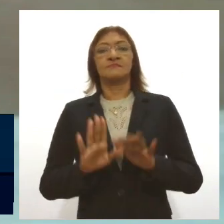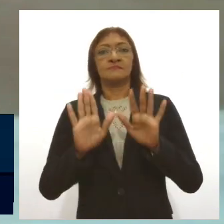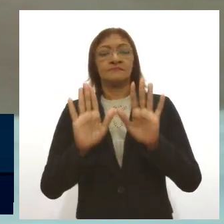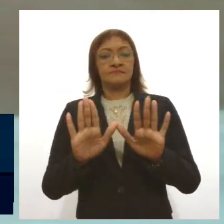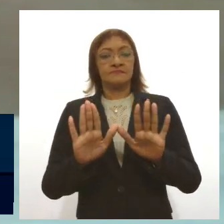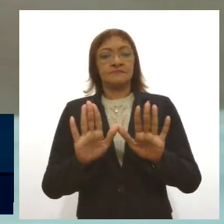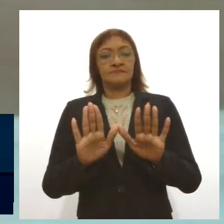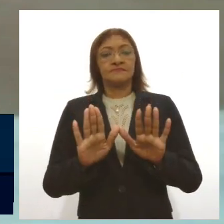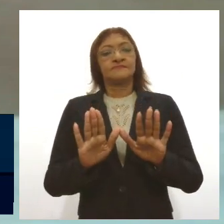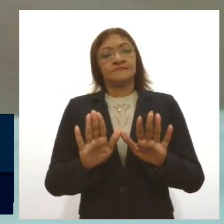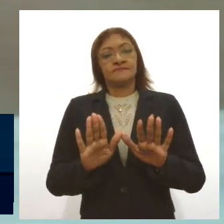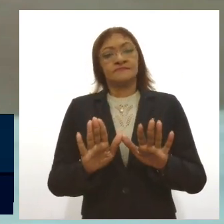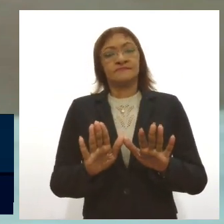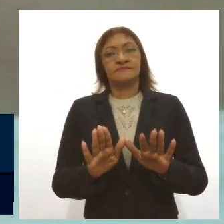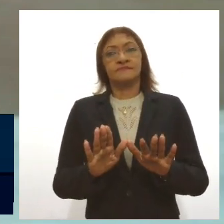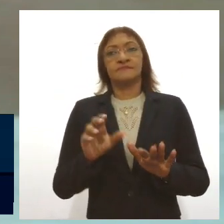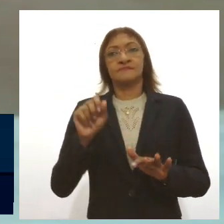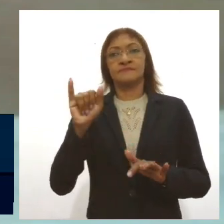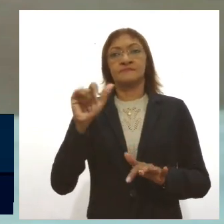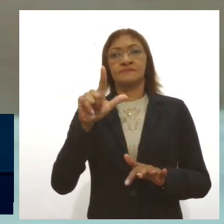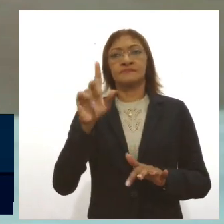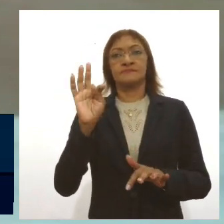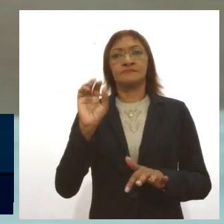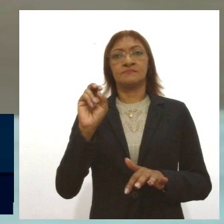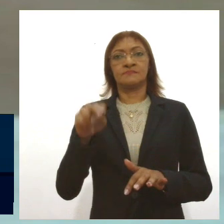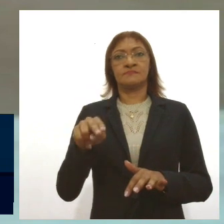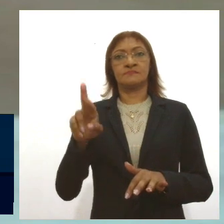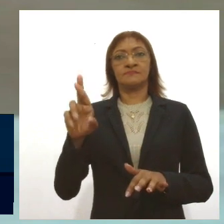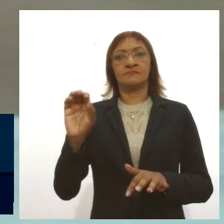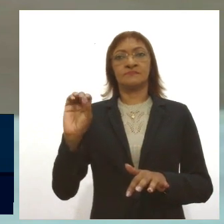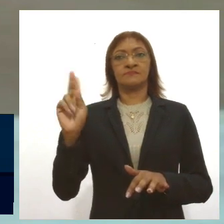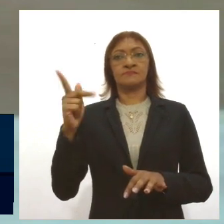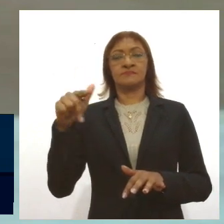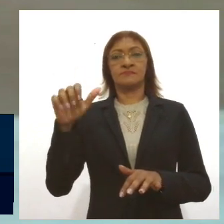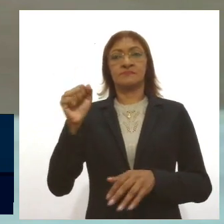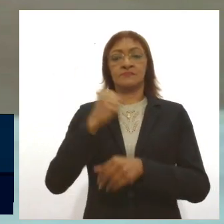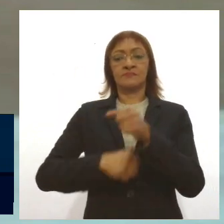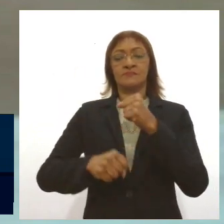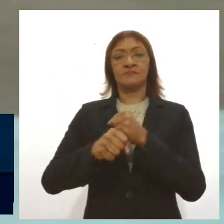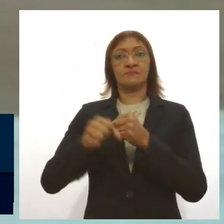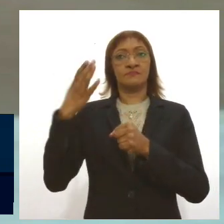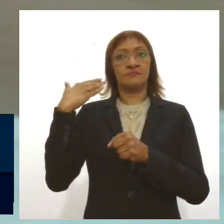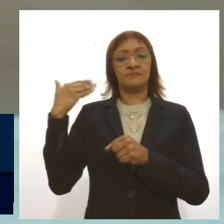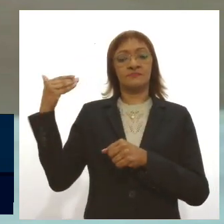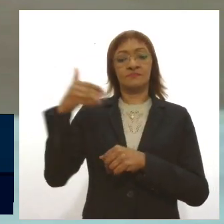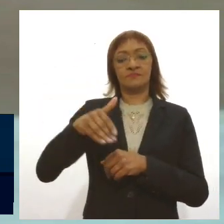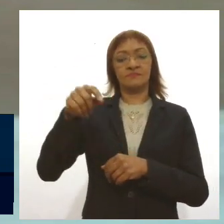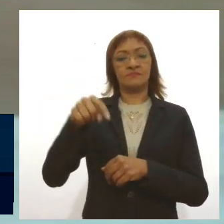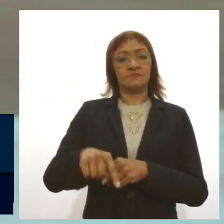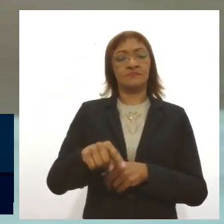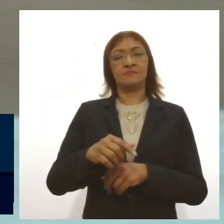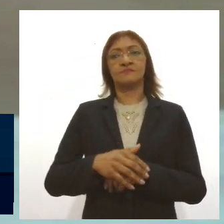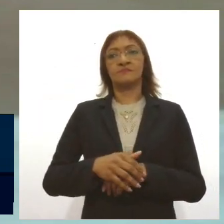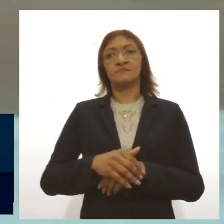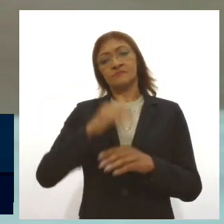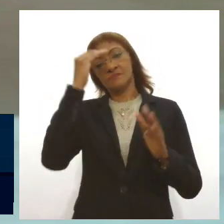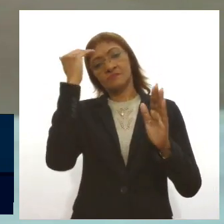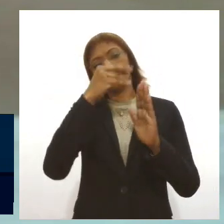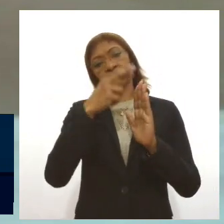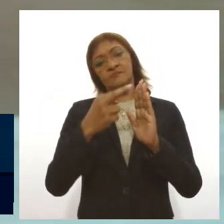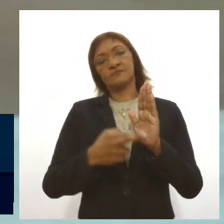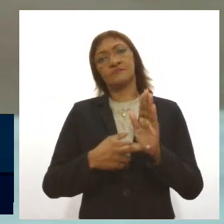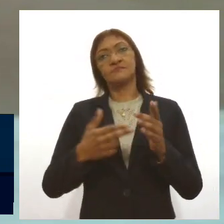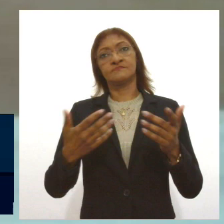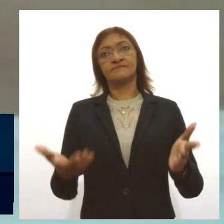Mas, Ailton Rocha, na última vez que o senhor esteve aqui ano passado, cumprindo, né, essa determinação que